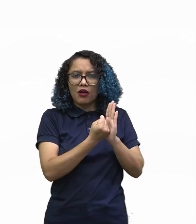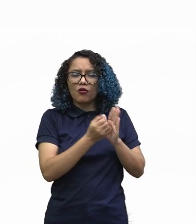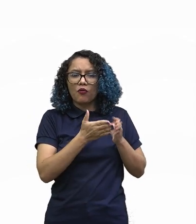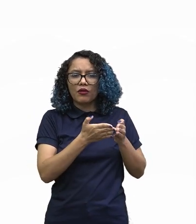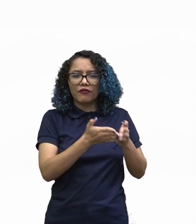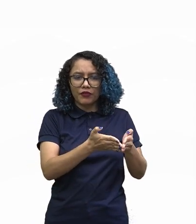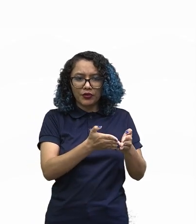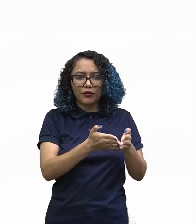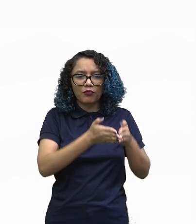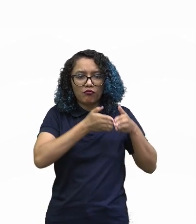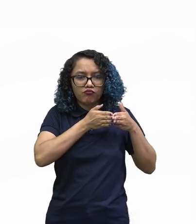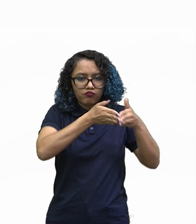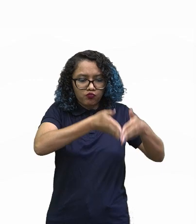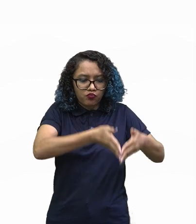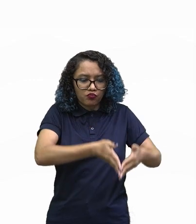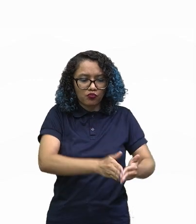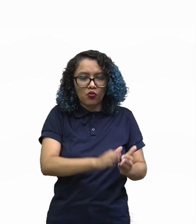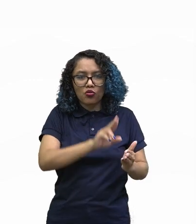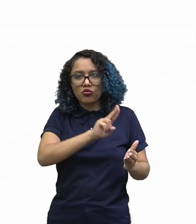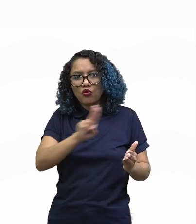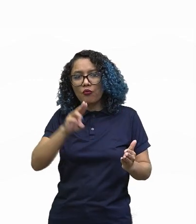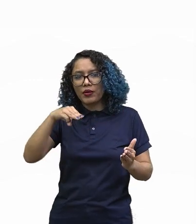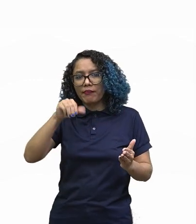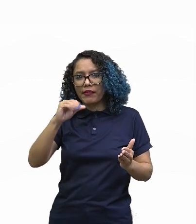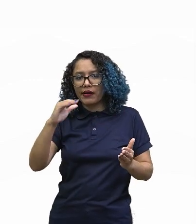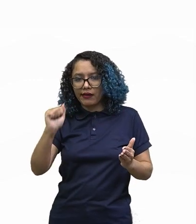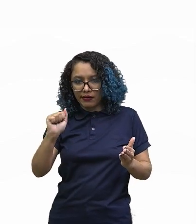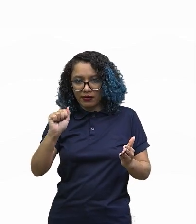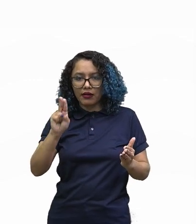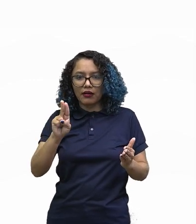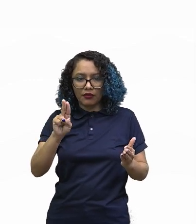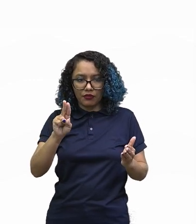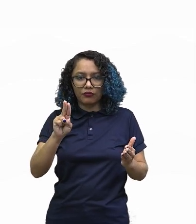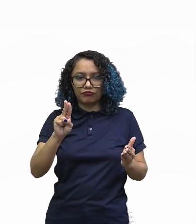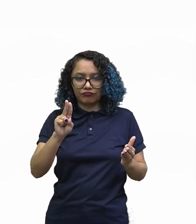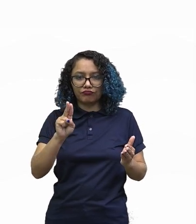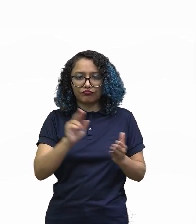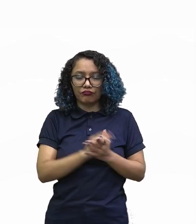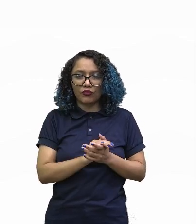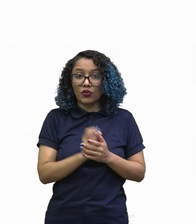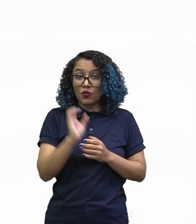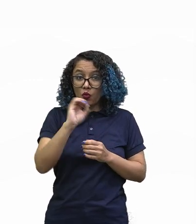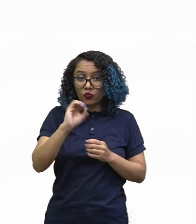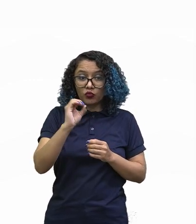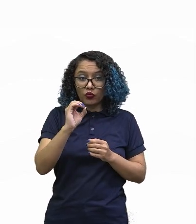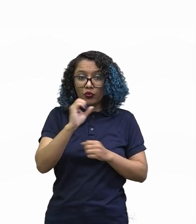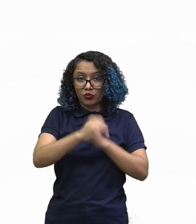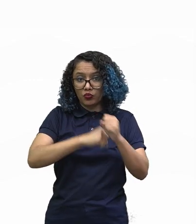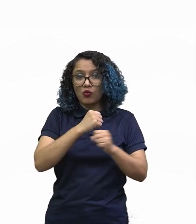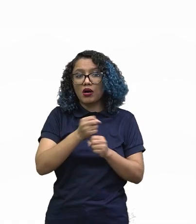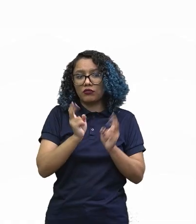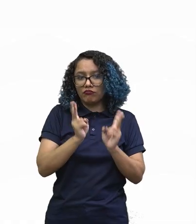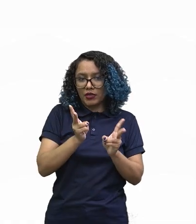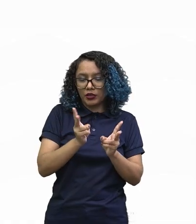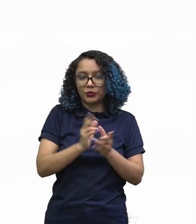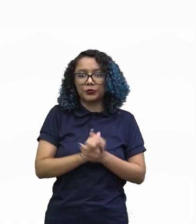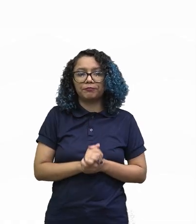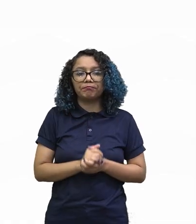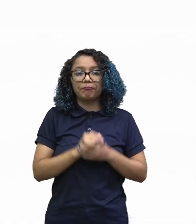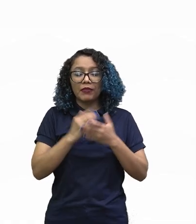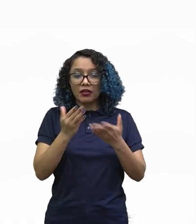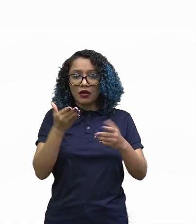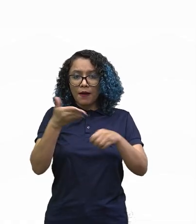o afundamento do navio Macau, em outubro desse mesmo ano, tá? Então a participação do Brasil